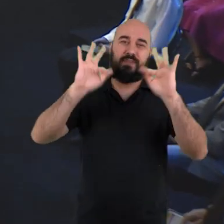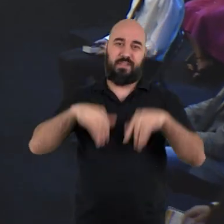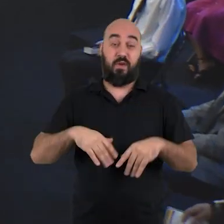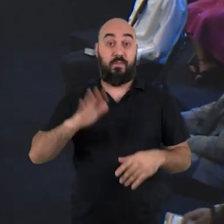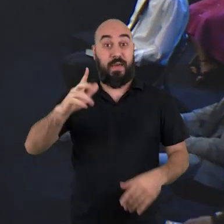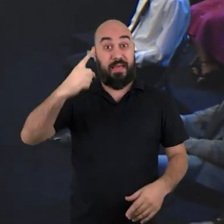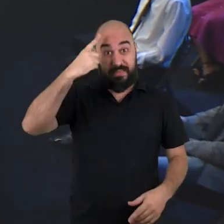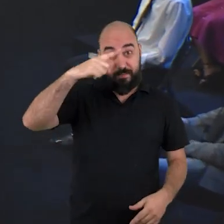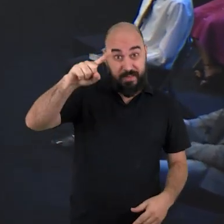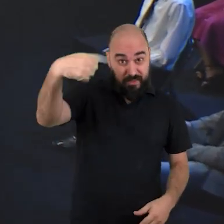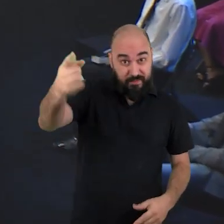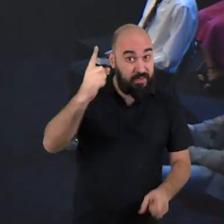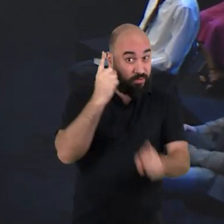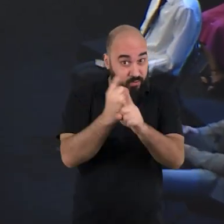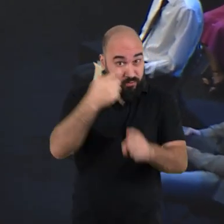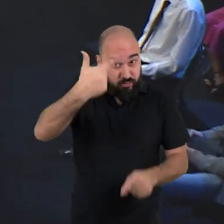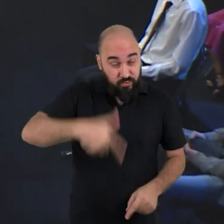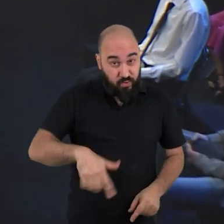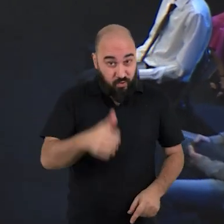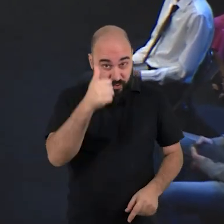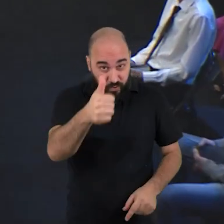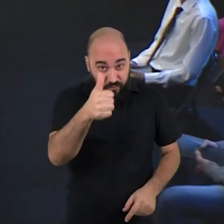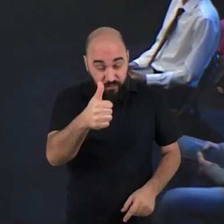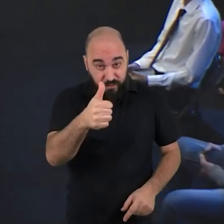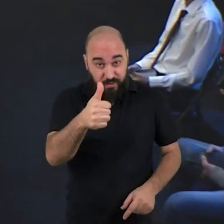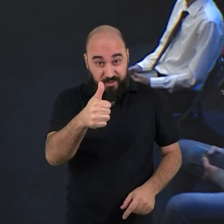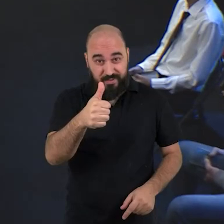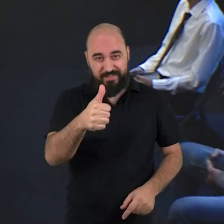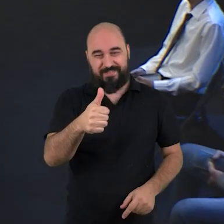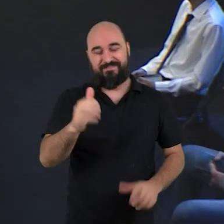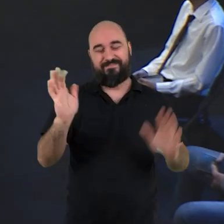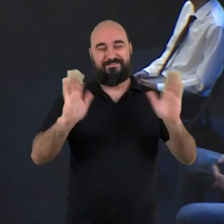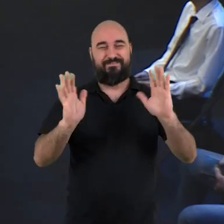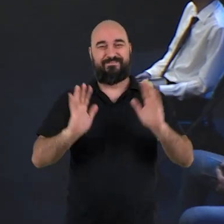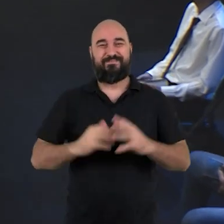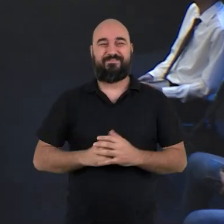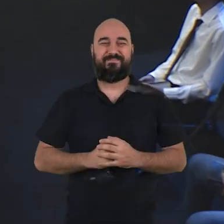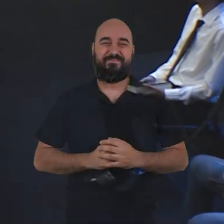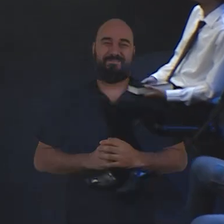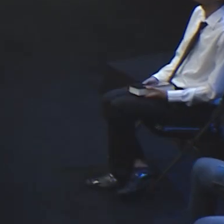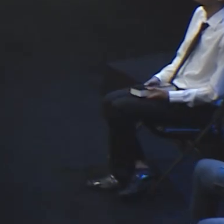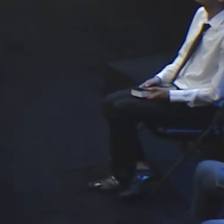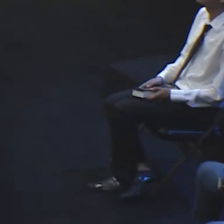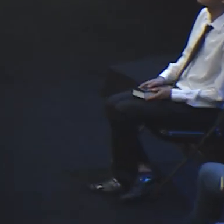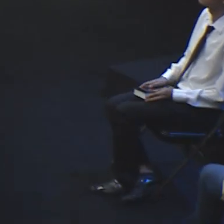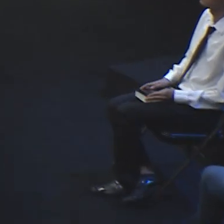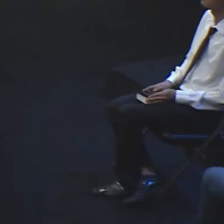se vê no nosso próximo encontro. Que Deus abençoe vocês que estiveram aqui e você que está conosco na TV Novo Tempo.